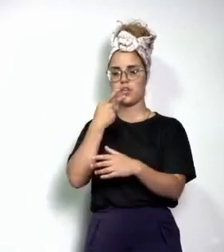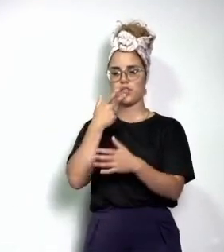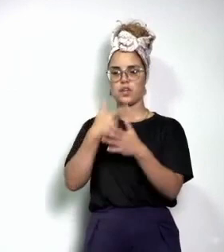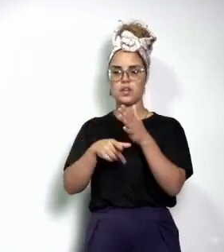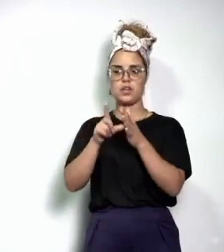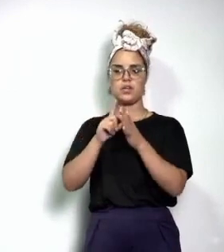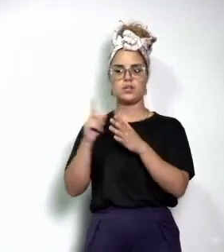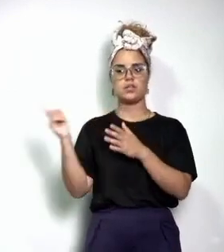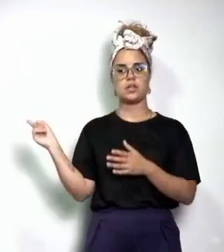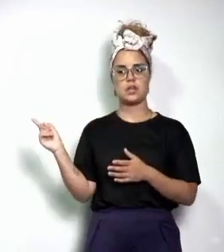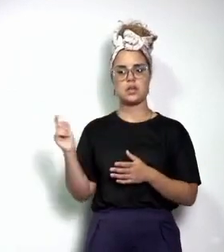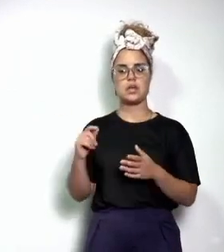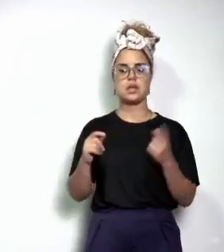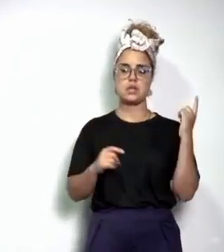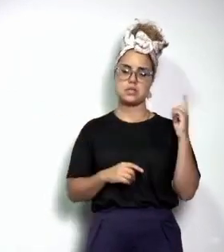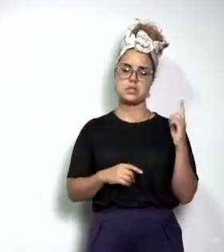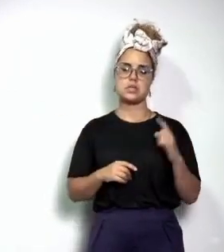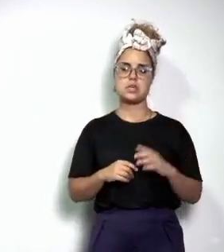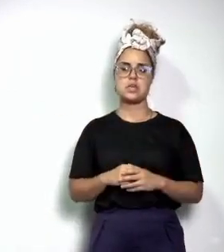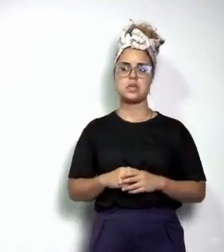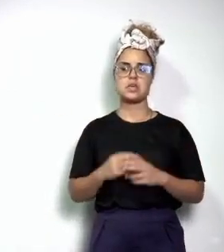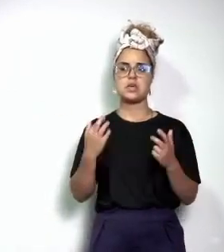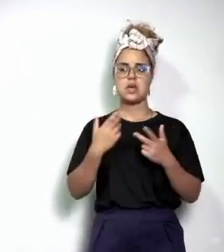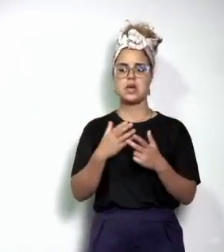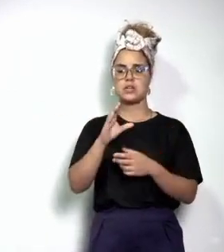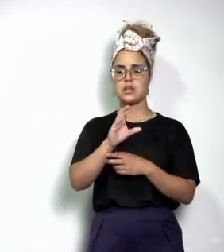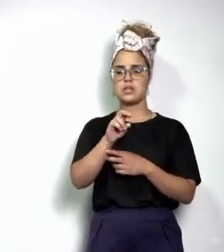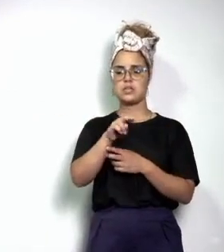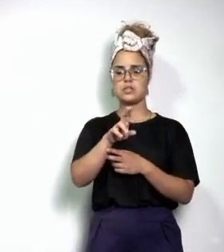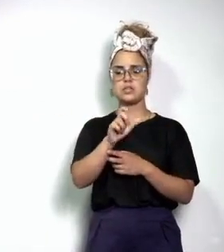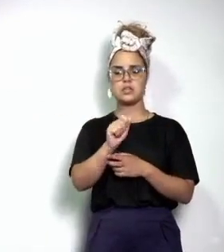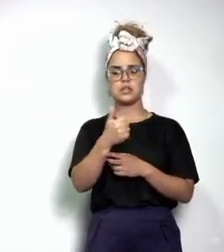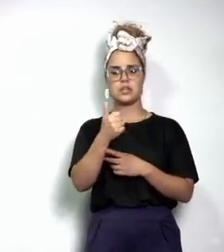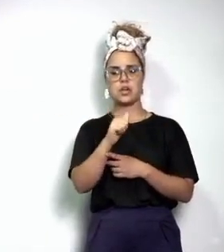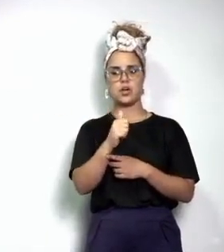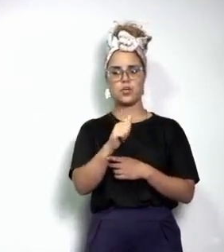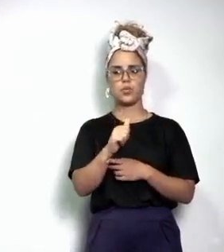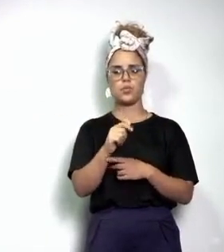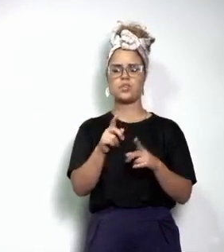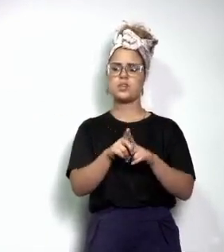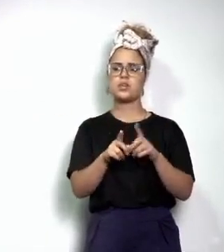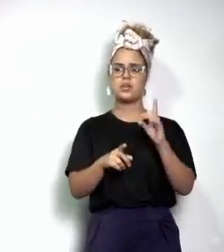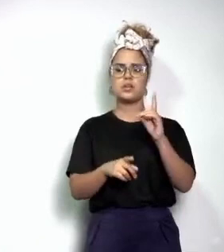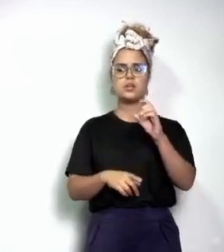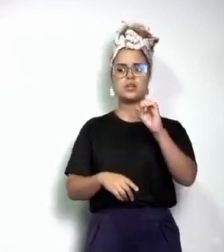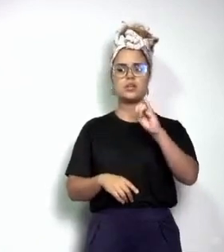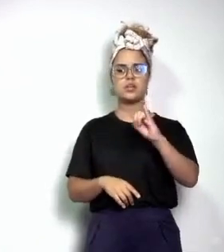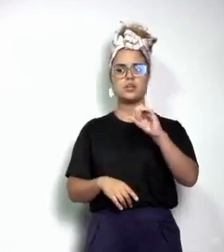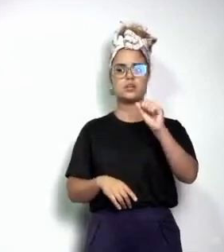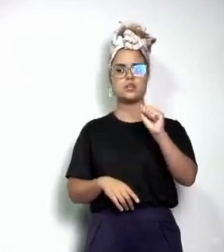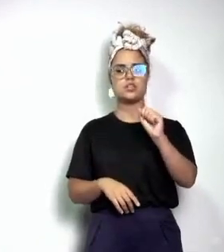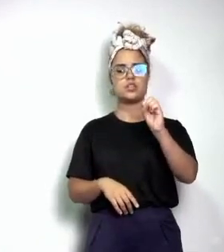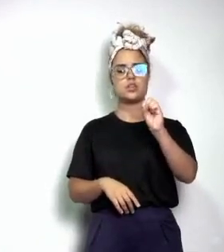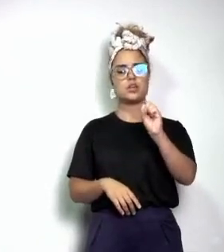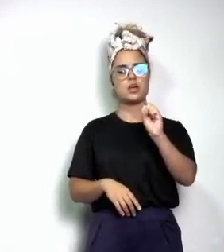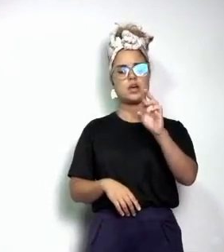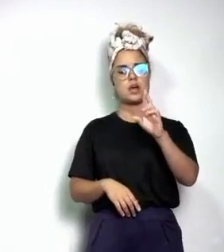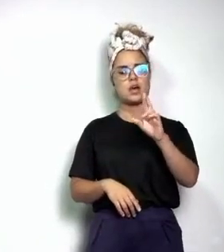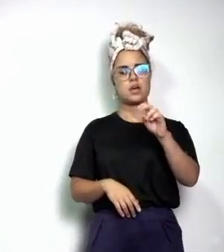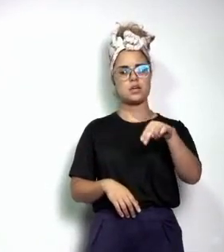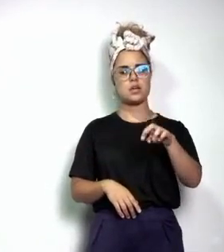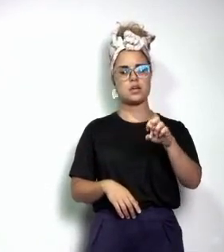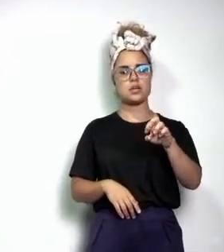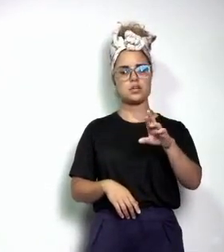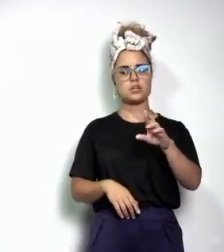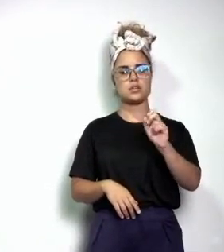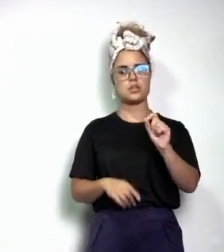Esses daqui, acho que é da cena 1 também. Não, é da Jesner. É da Jesner também. Eles